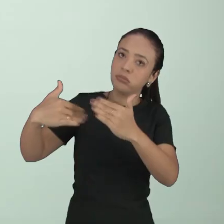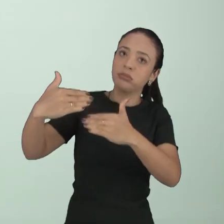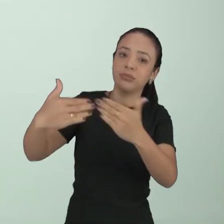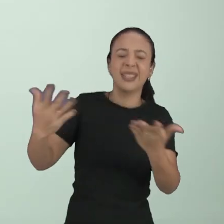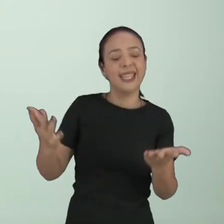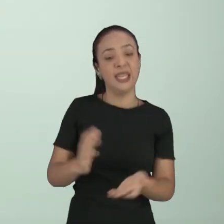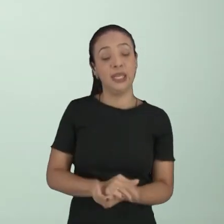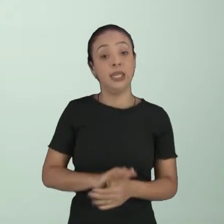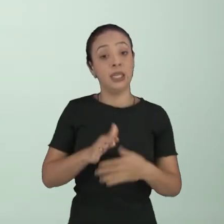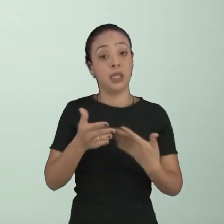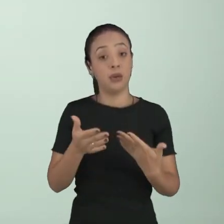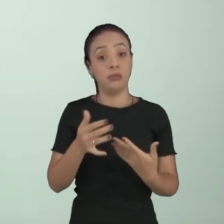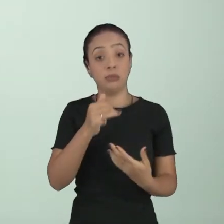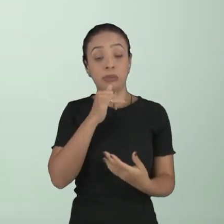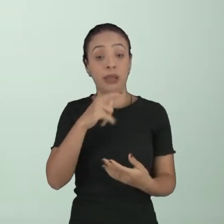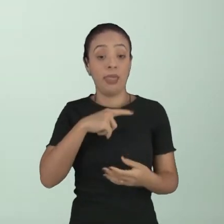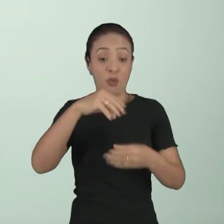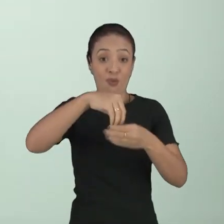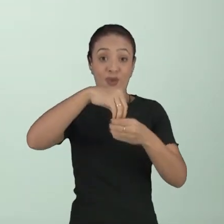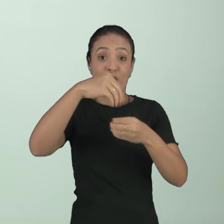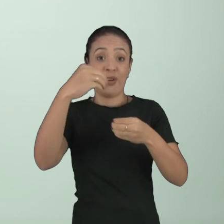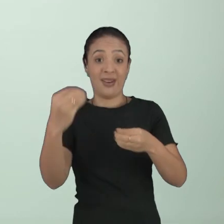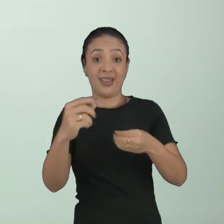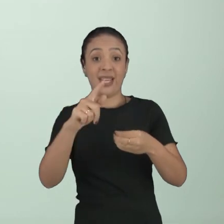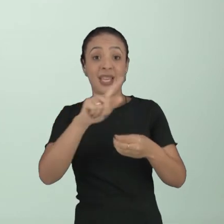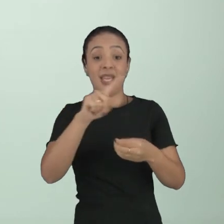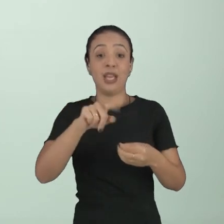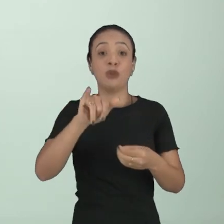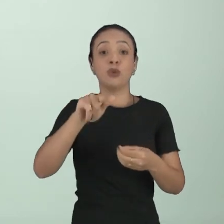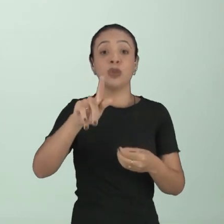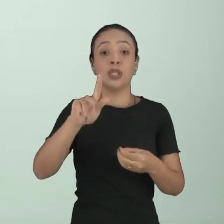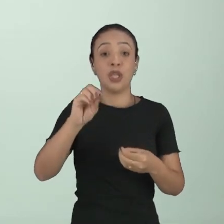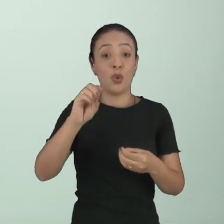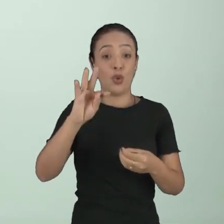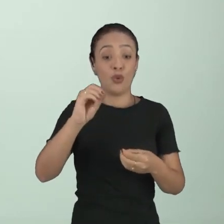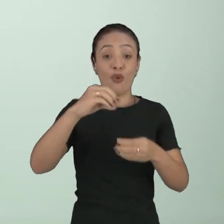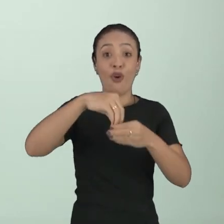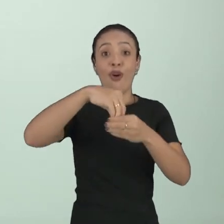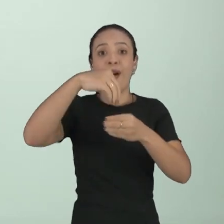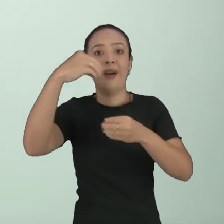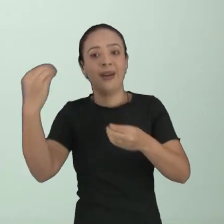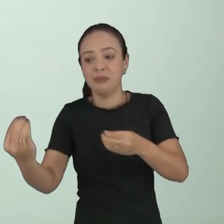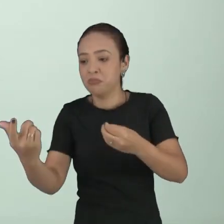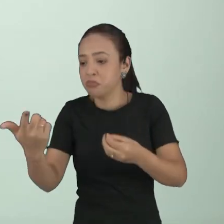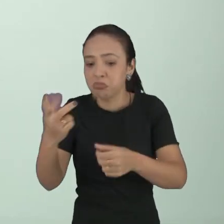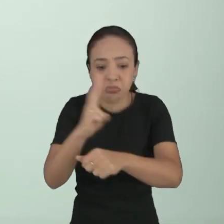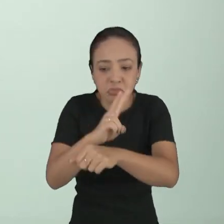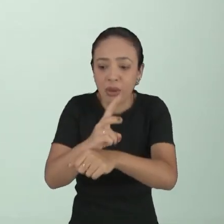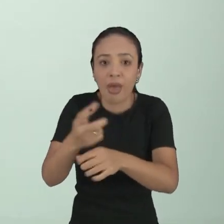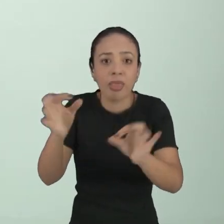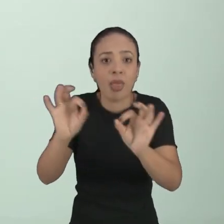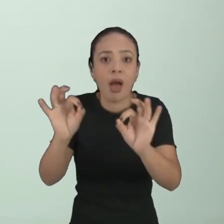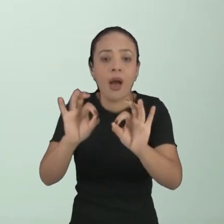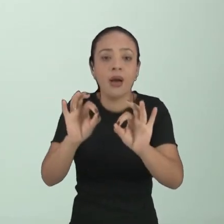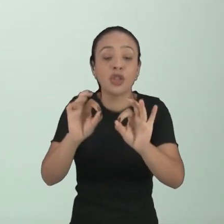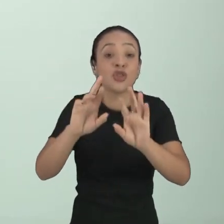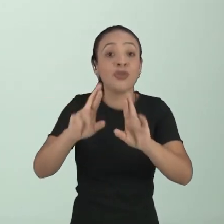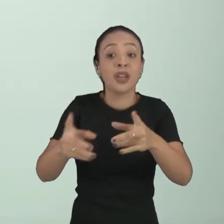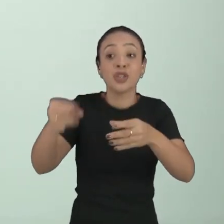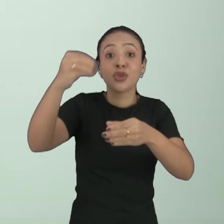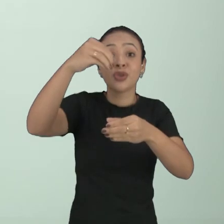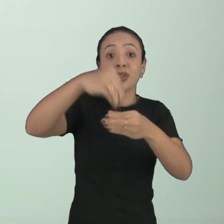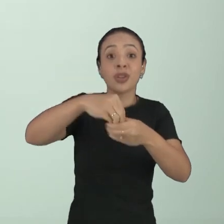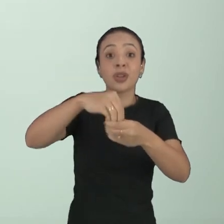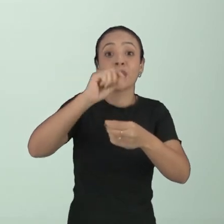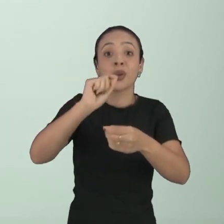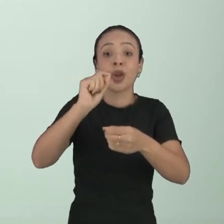bem lógico, né? Você tem ali uma fecundação externa, em que os zigotos ficam ali no ambiente externo, sem proteção, e você tem uma fecundação interna